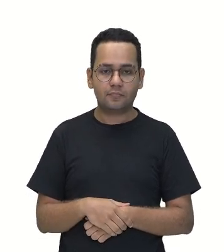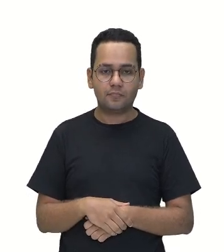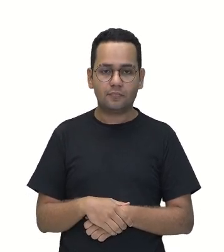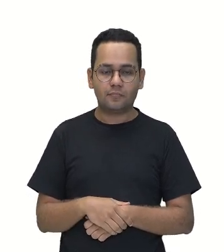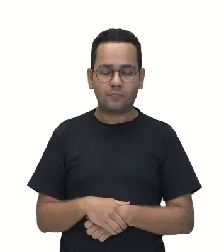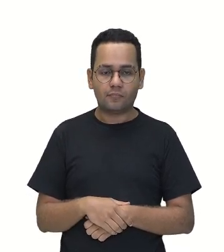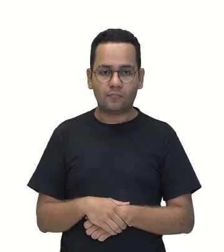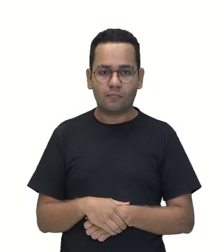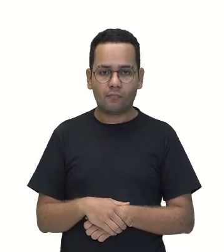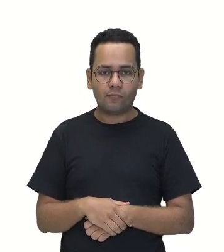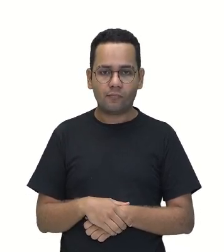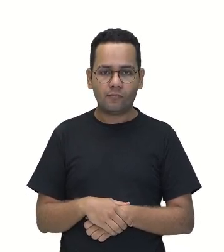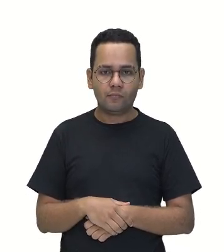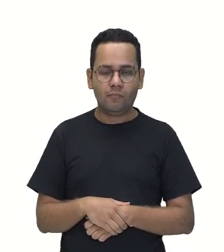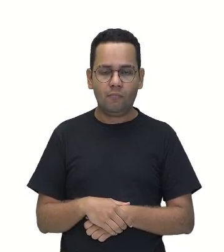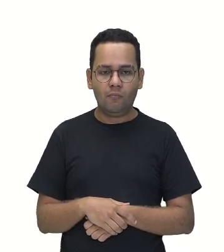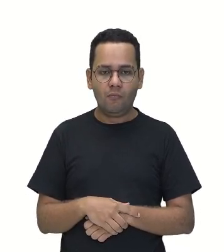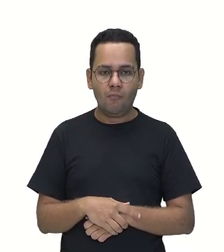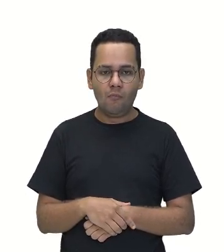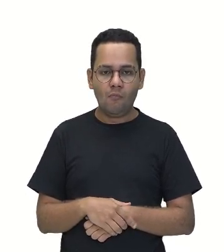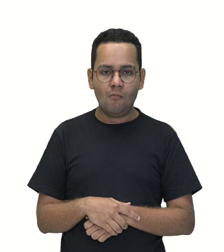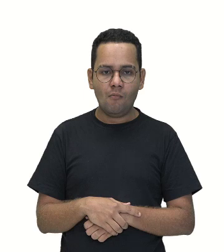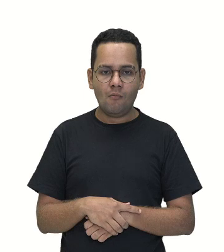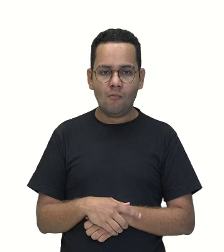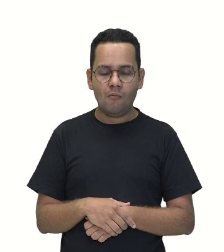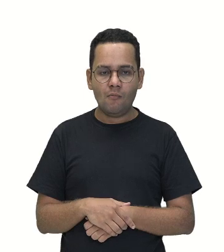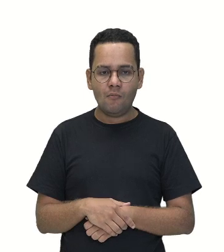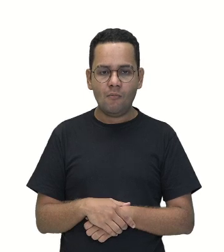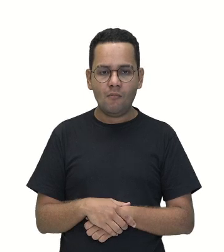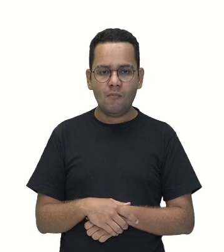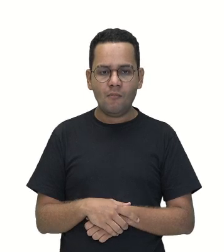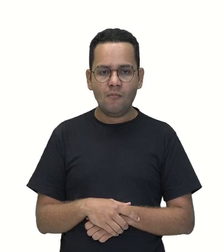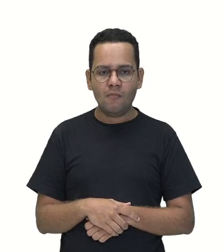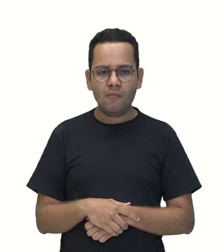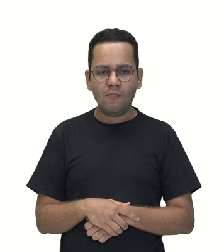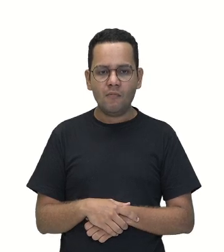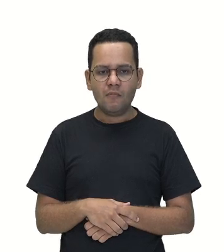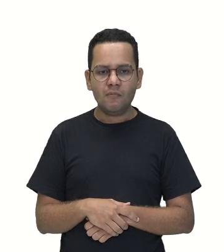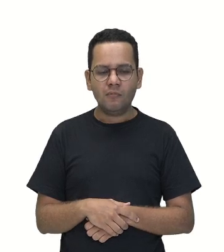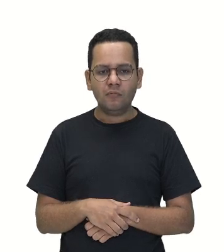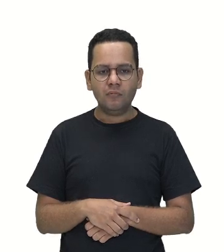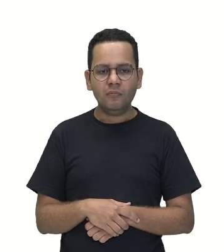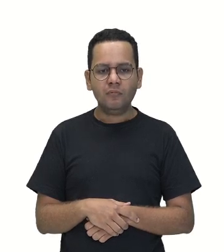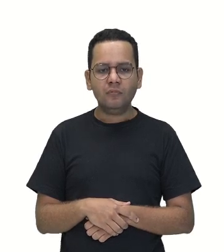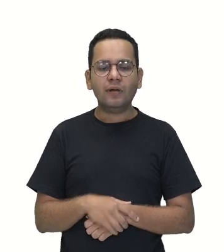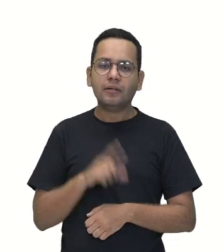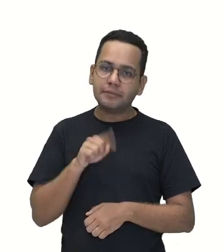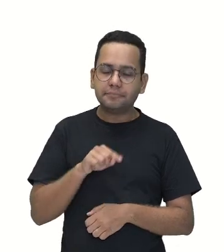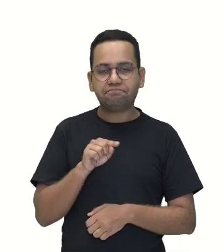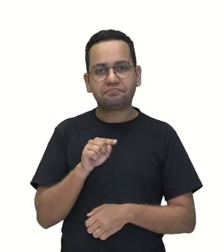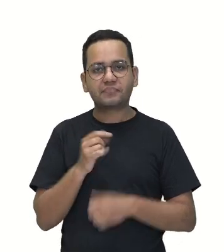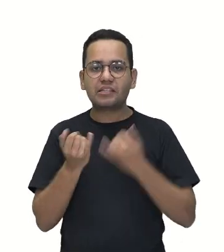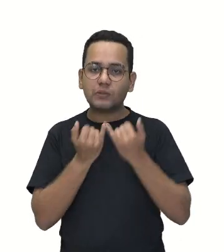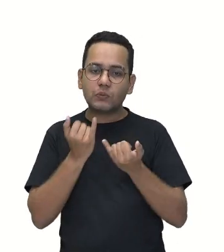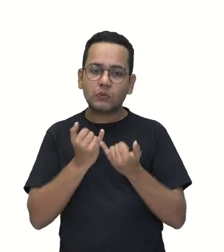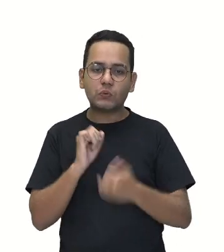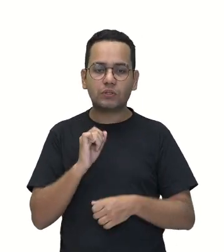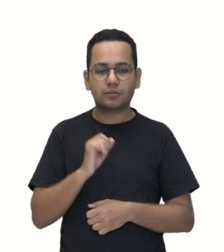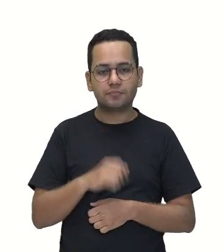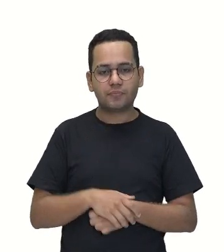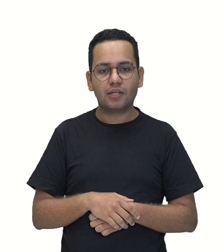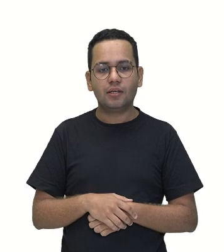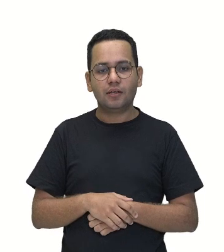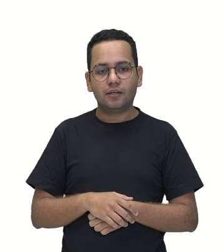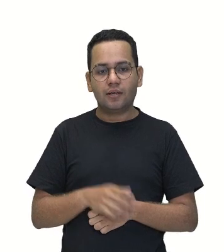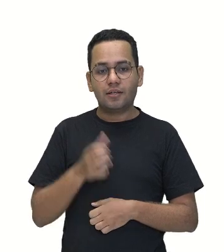elevado de que 36 é a mesma coisa é equivalente a 6